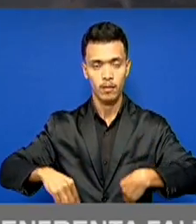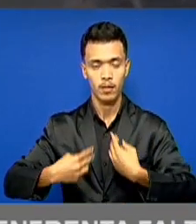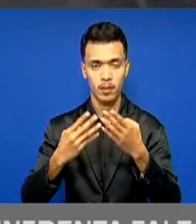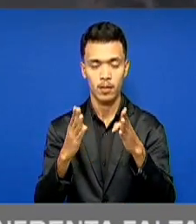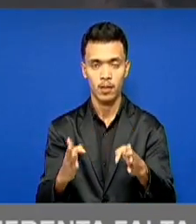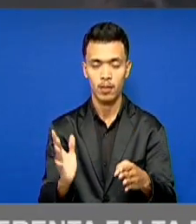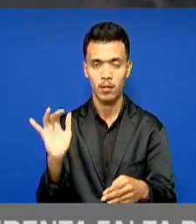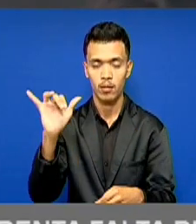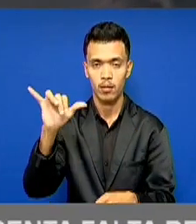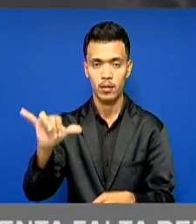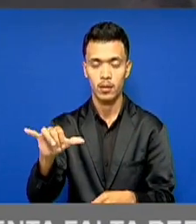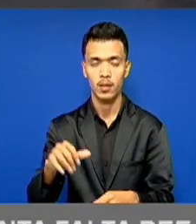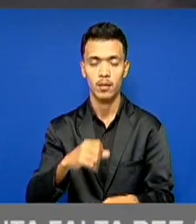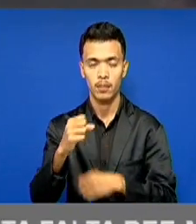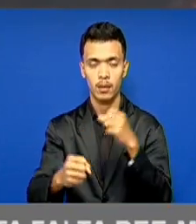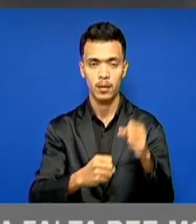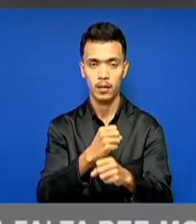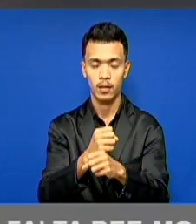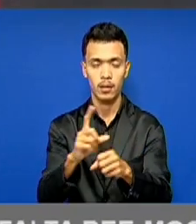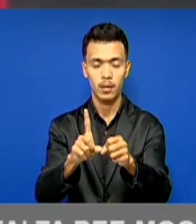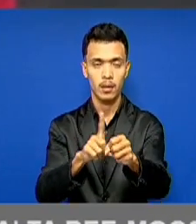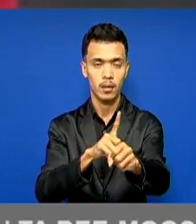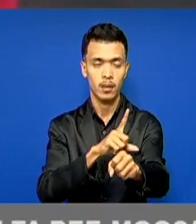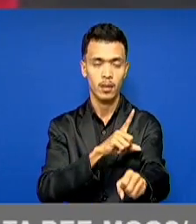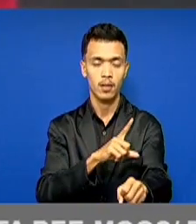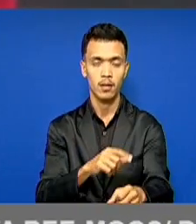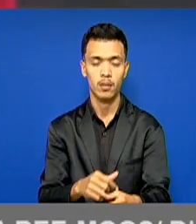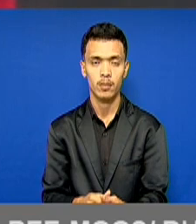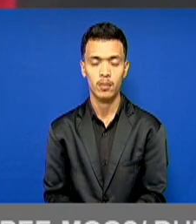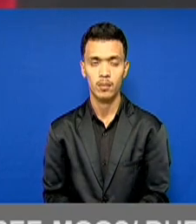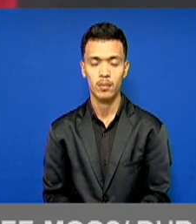Nebe, durante tina naru, ela itine gotuk neba.